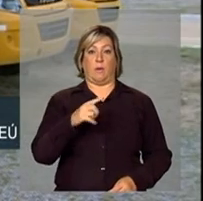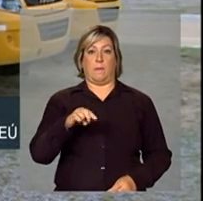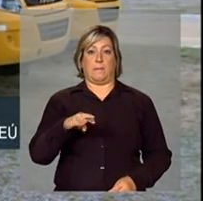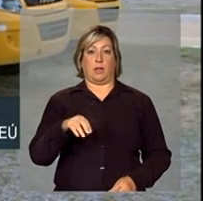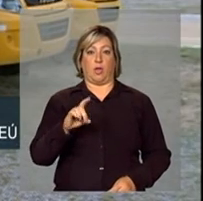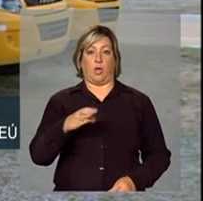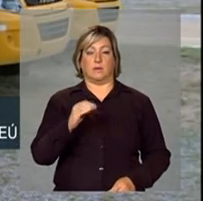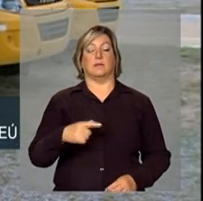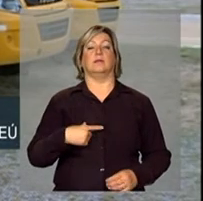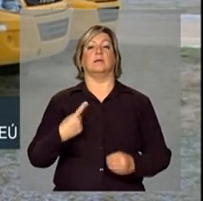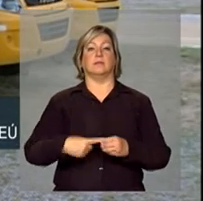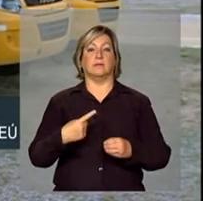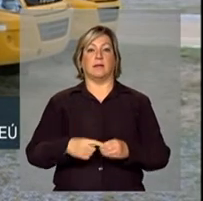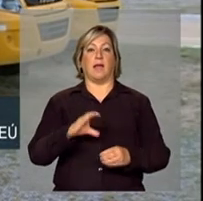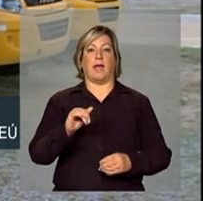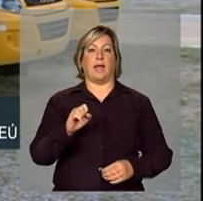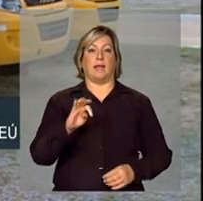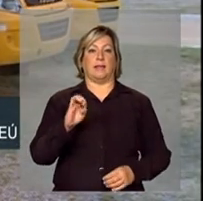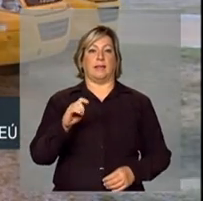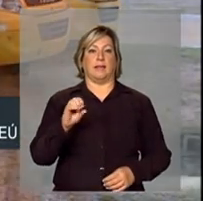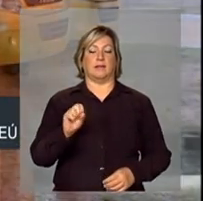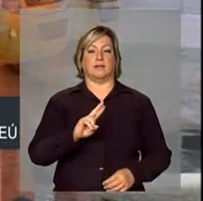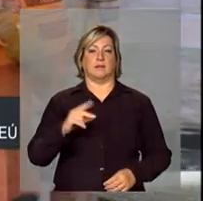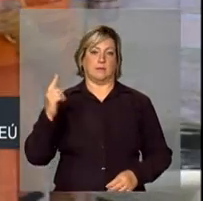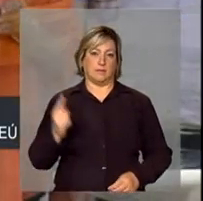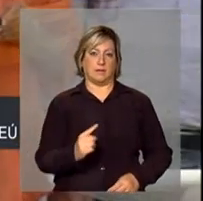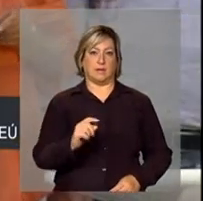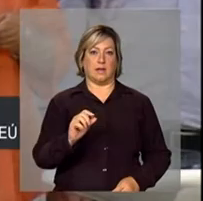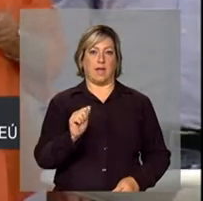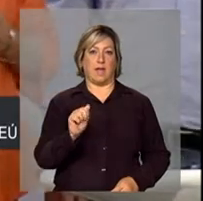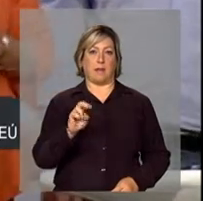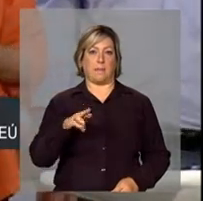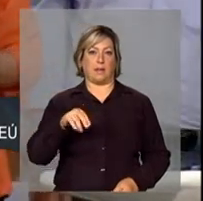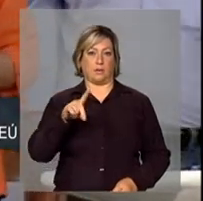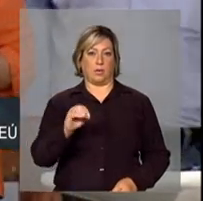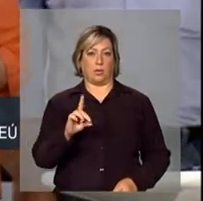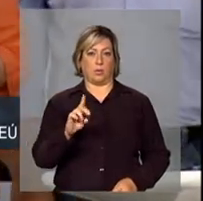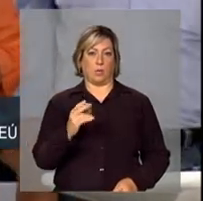De Caetés, Armando Duarte.